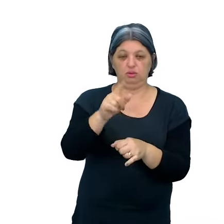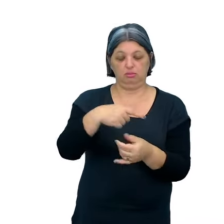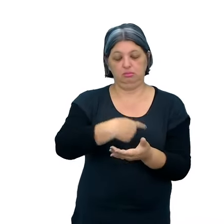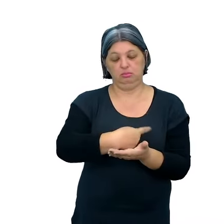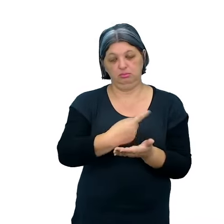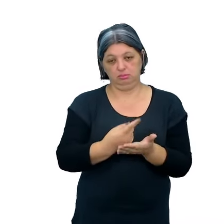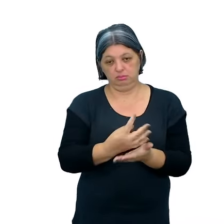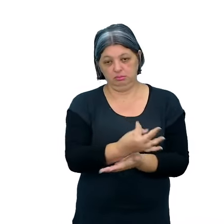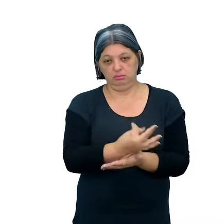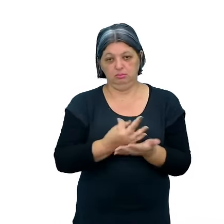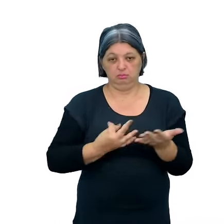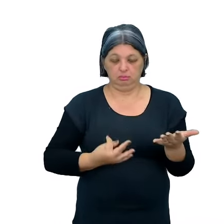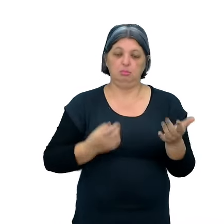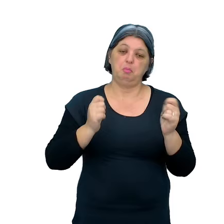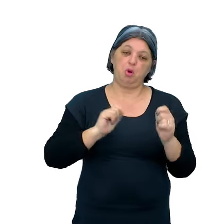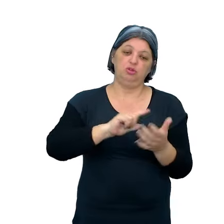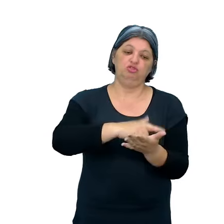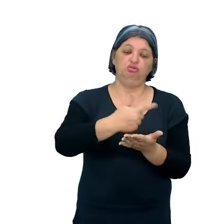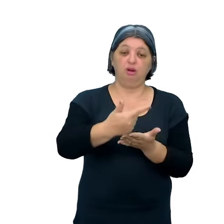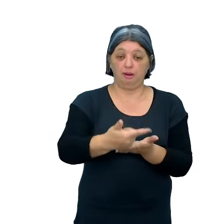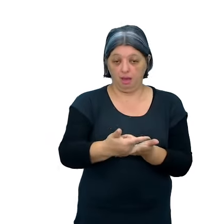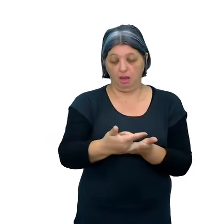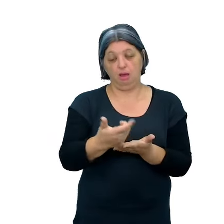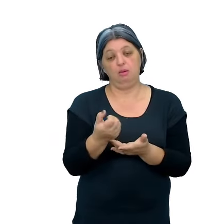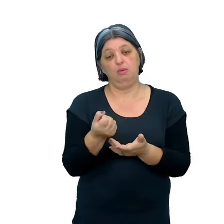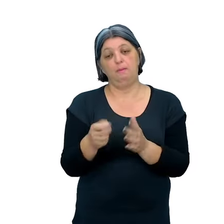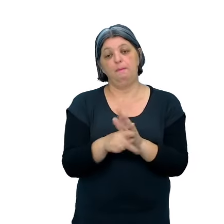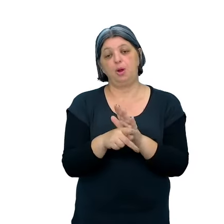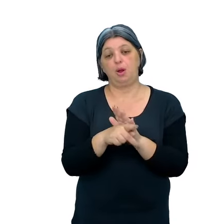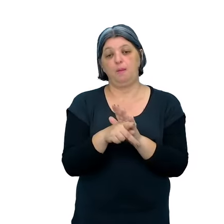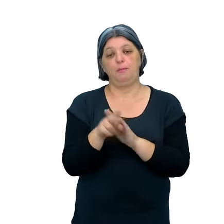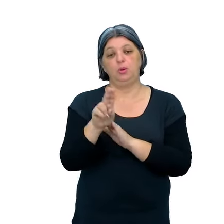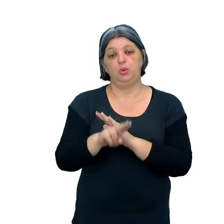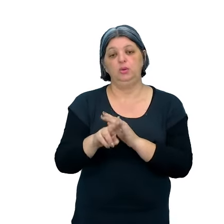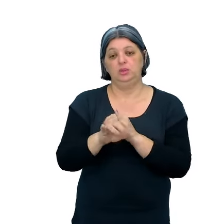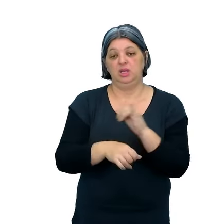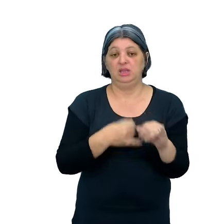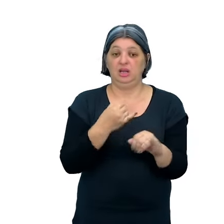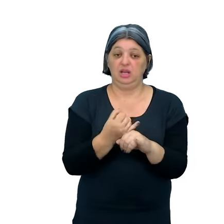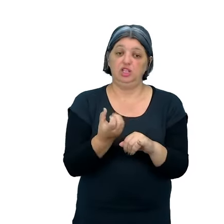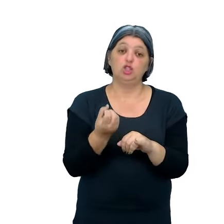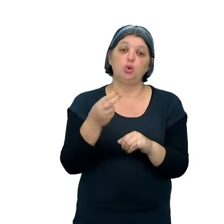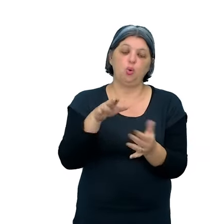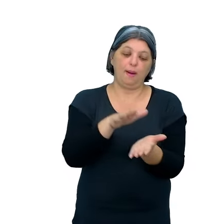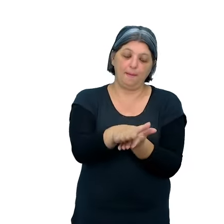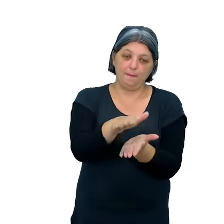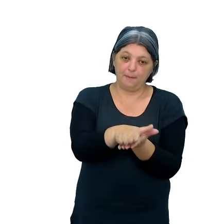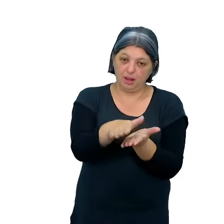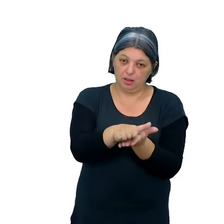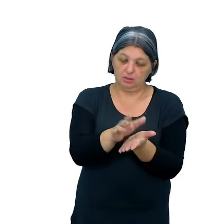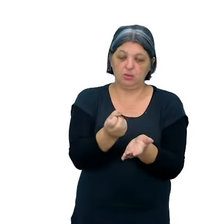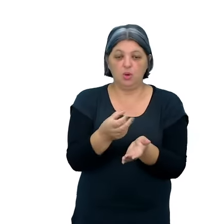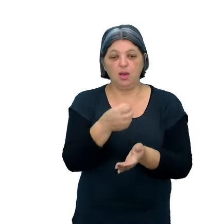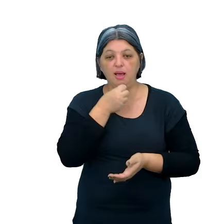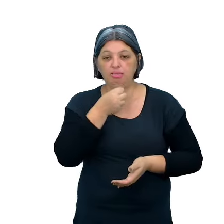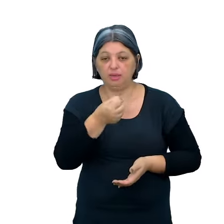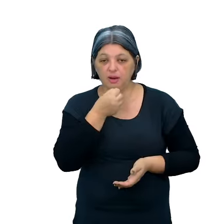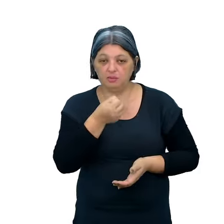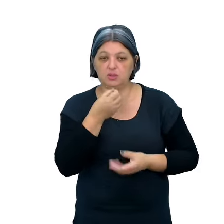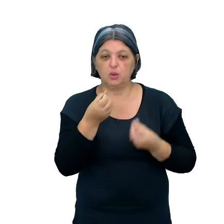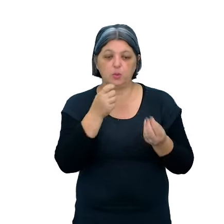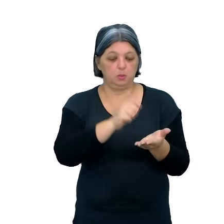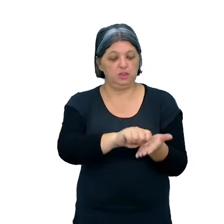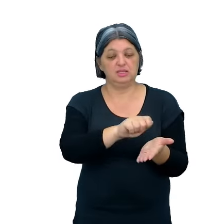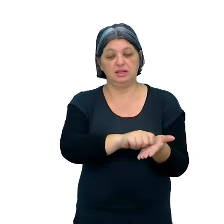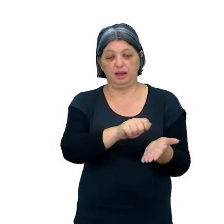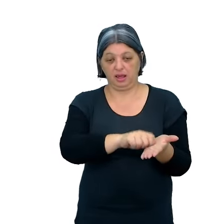aí um jornal que pode ser virtual, né, ou impresso. Quando essa entrevista ela é transcrita, né, ela sai